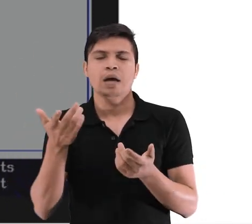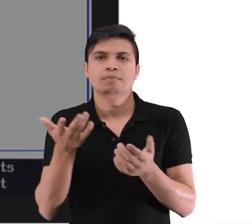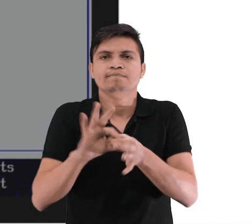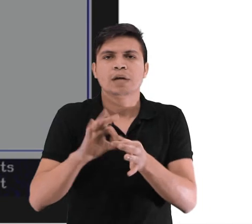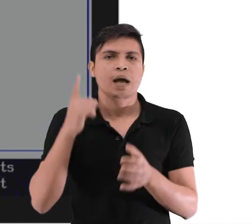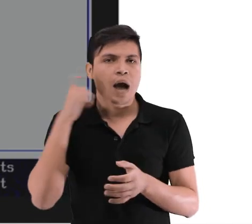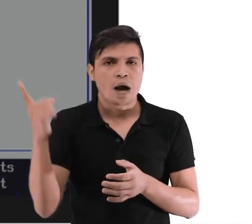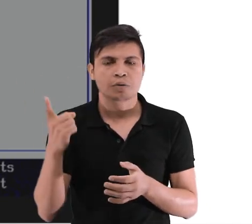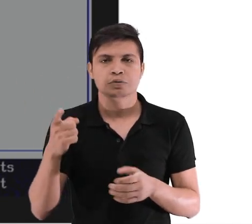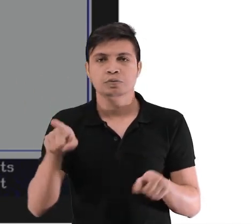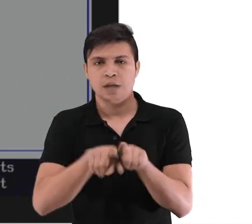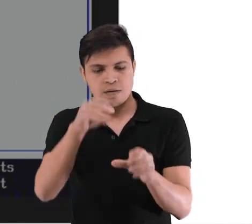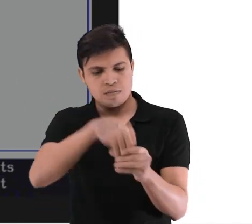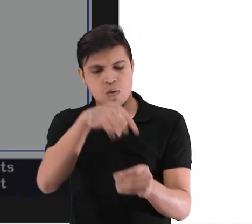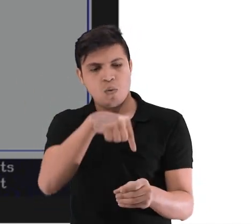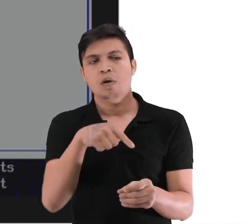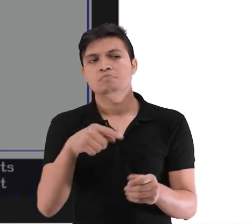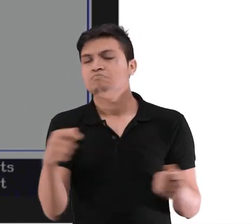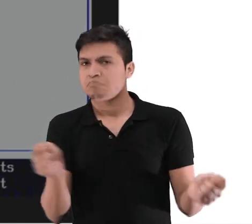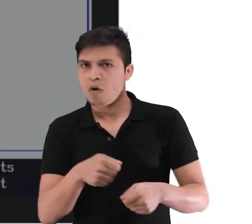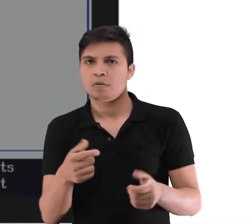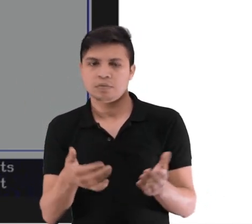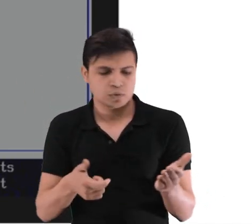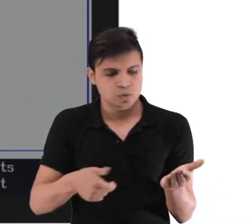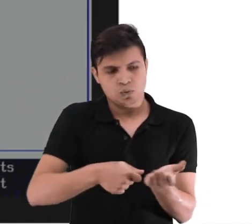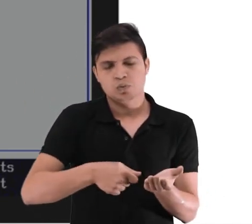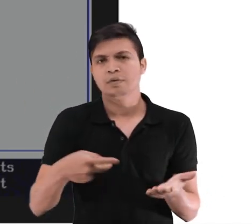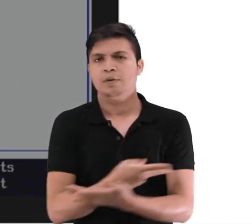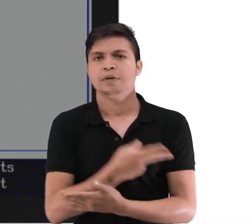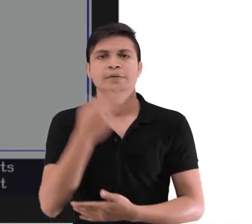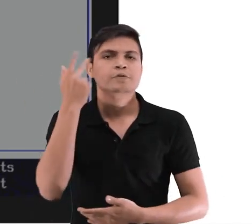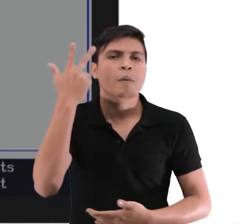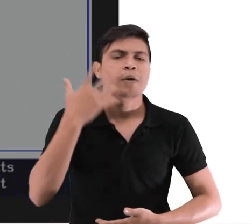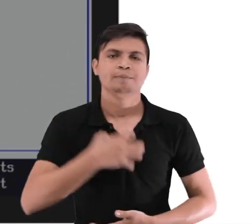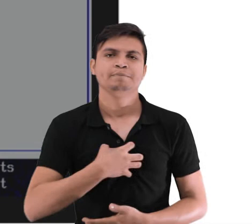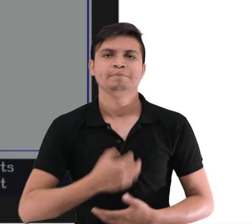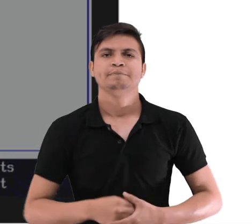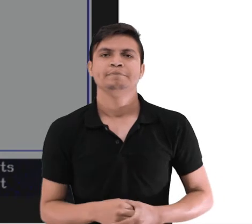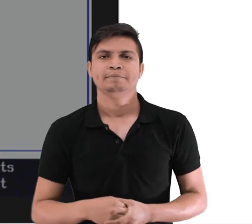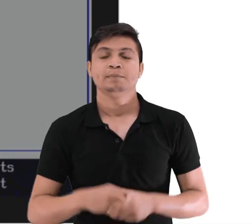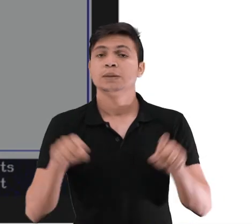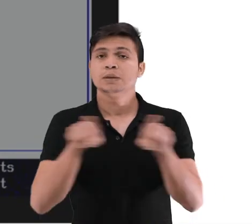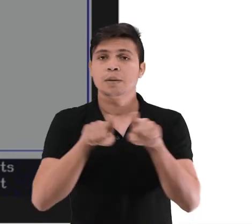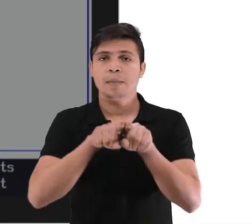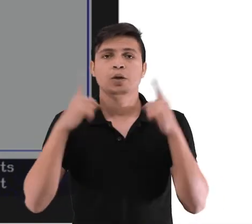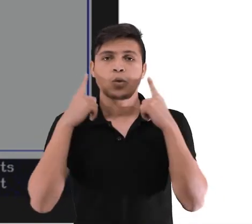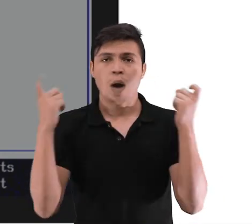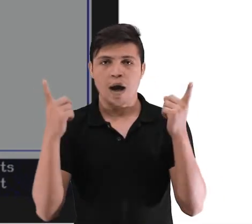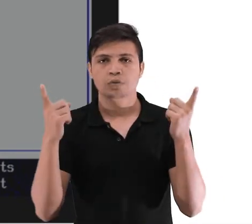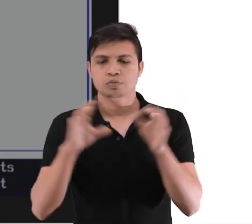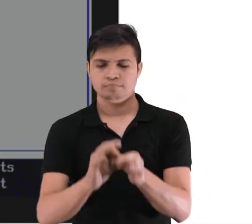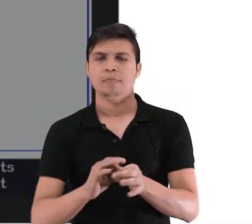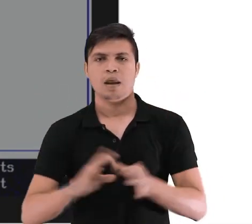tiver conectado, automaticamente ele vai conectar. A do áudio também está habilitado, como vocês